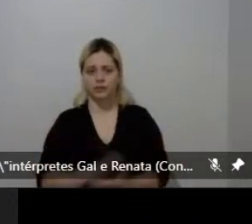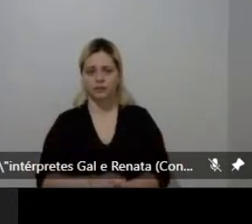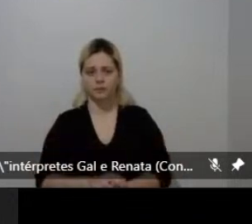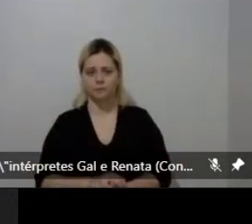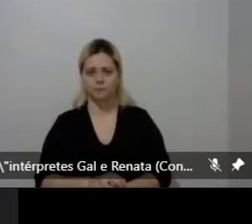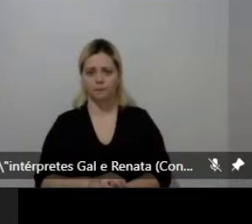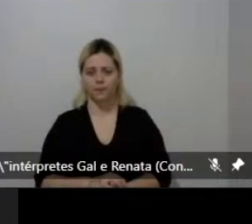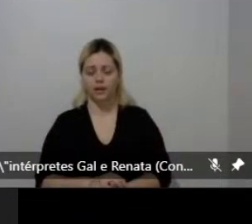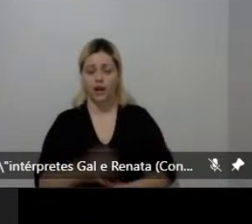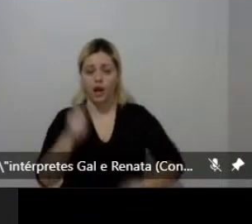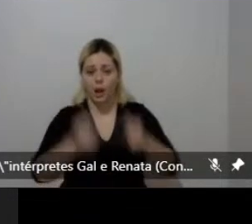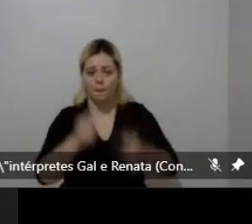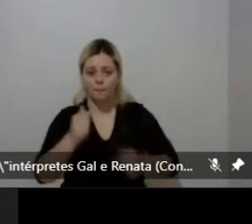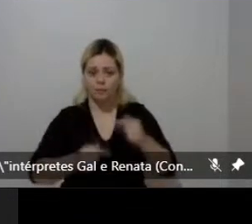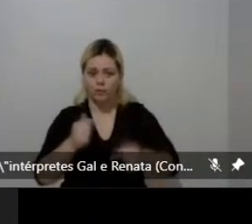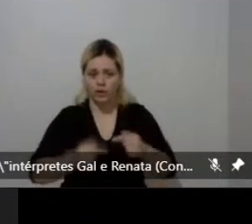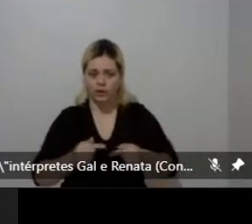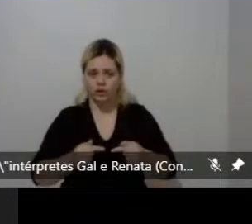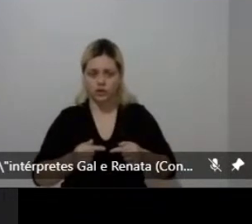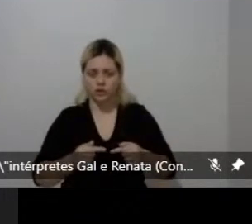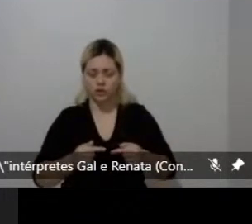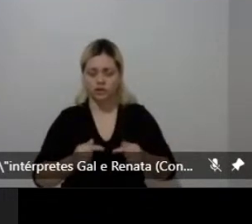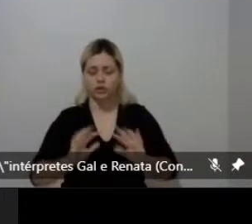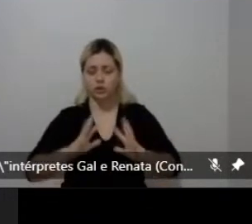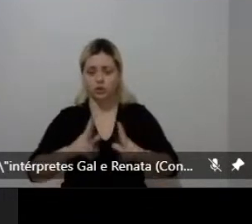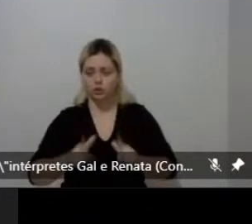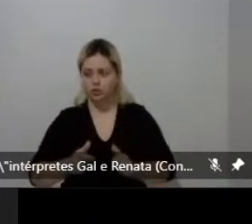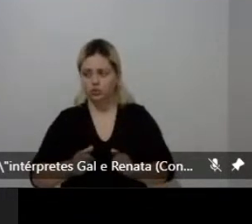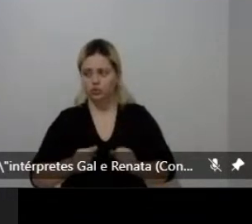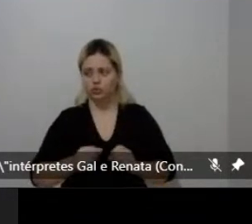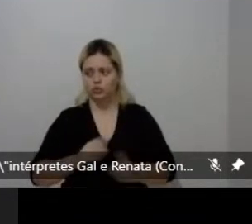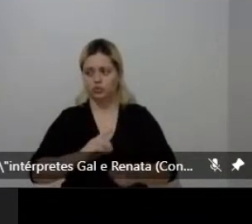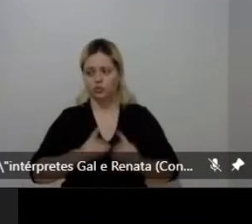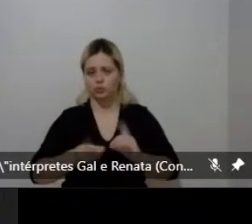entre a política desenvolvimentista